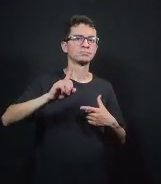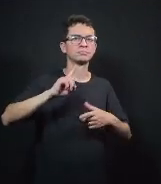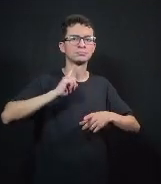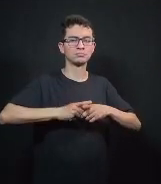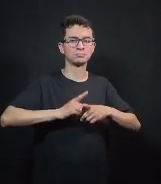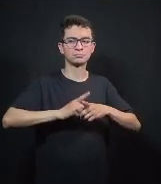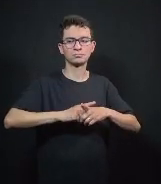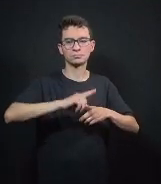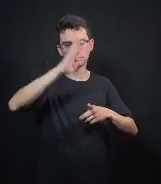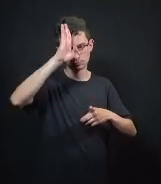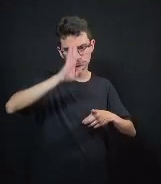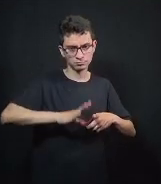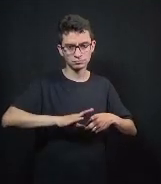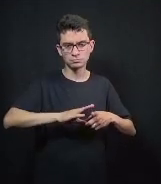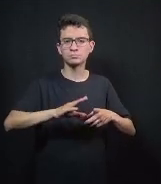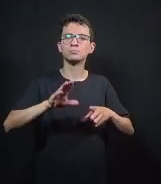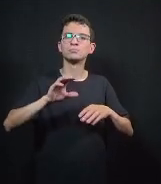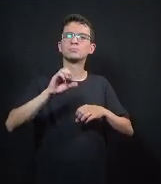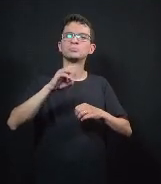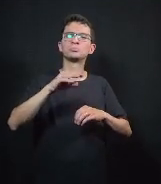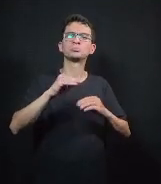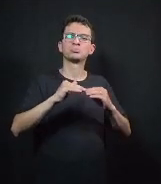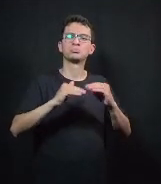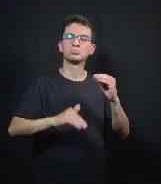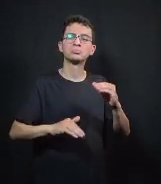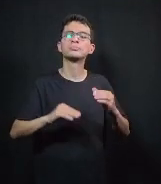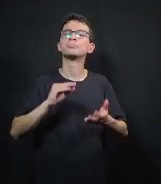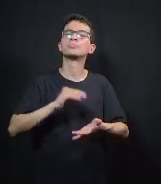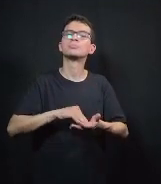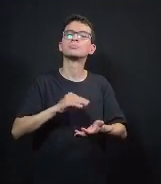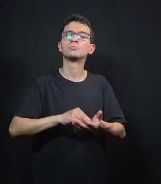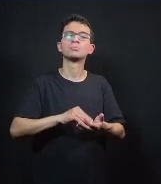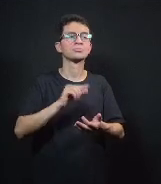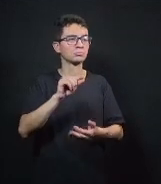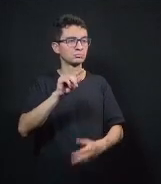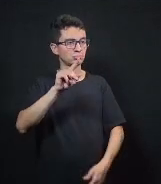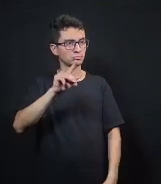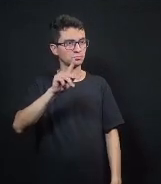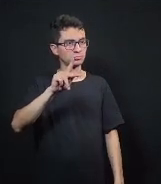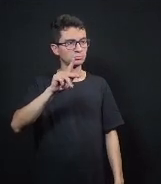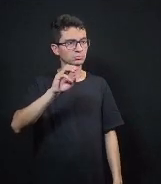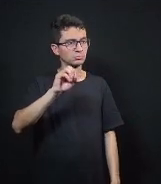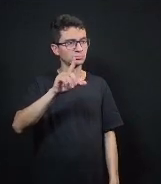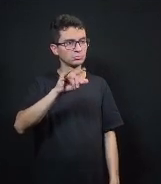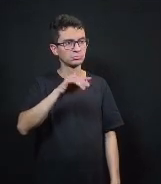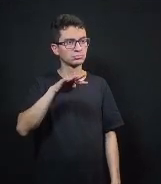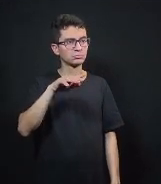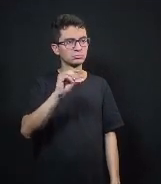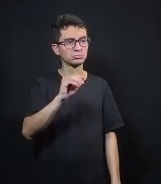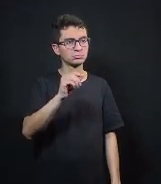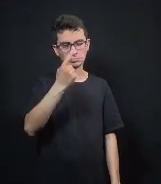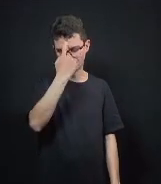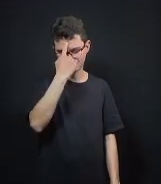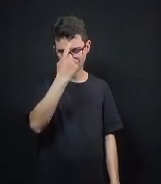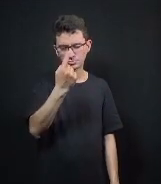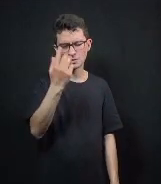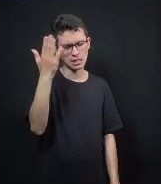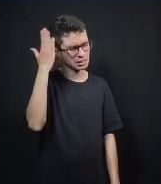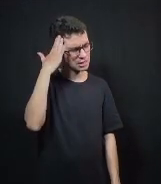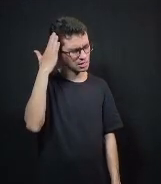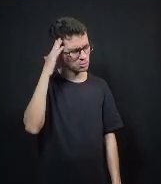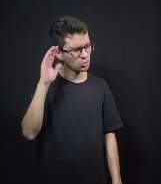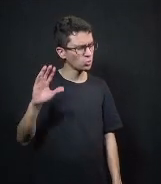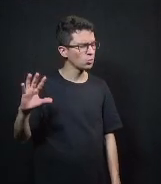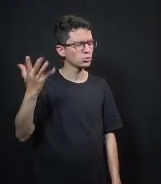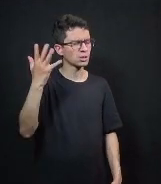menos educado seja menos politizado, né? Eu entendo que existe um argumento